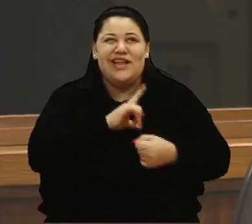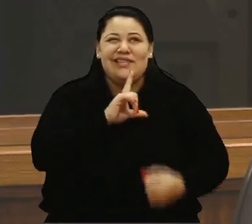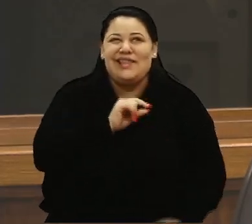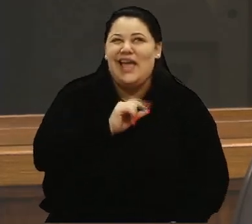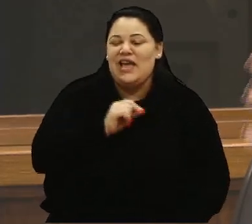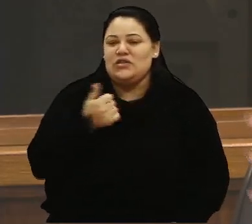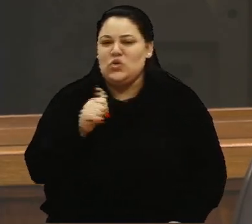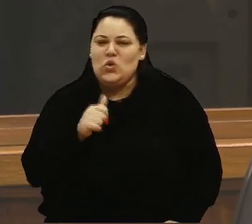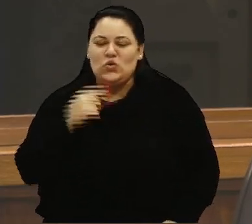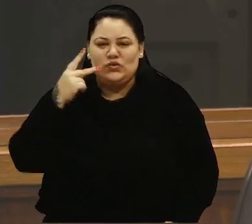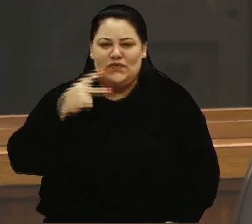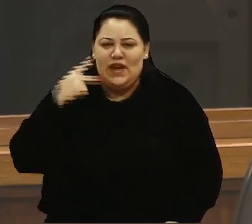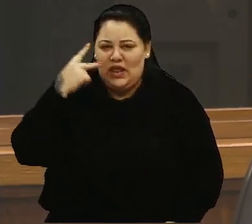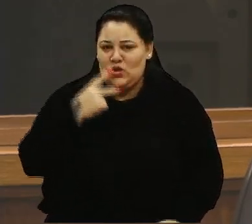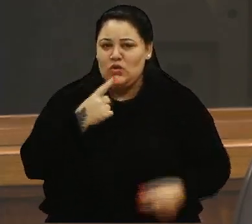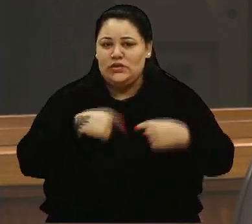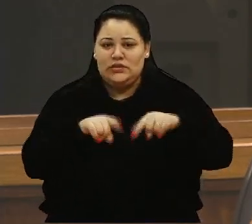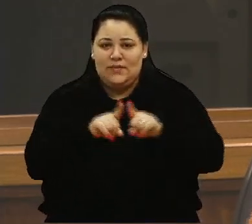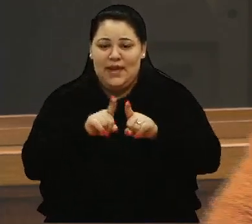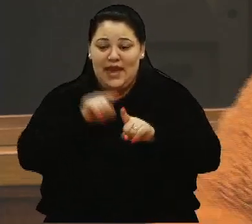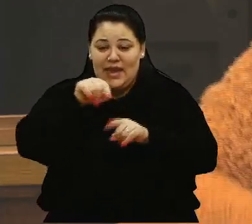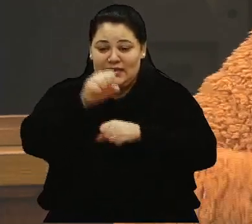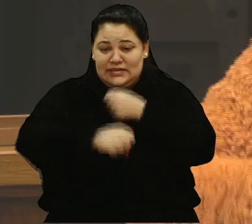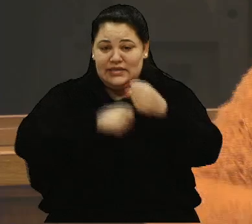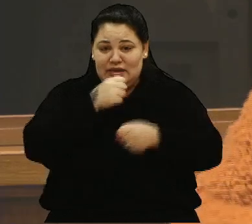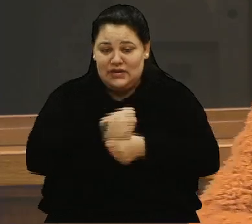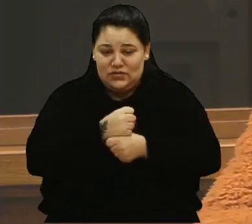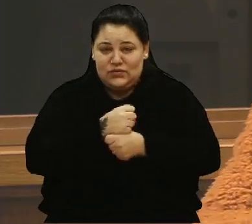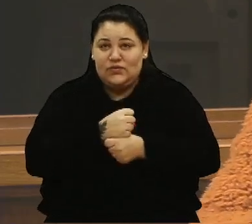11 vereadores e vereadoras. Esse ano a ideia é que